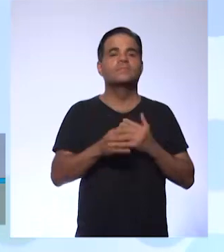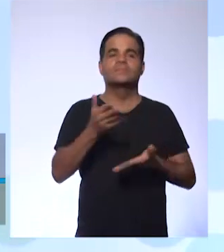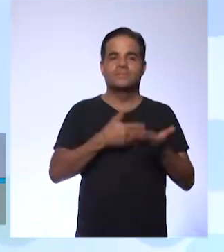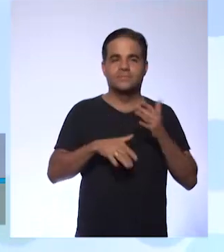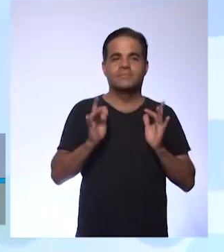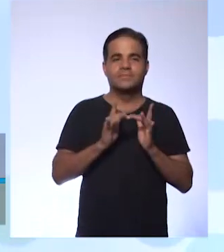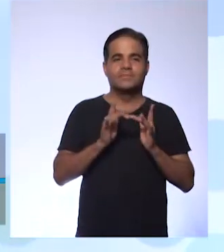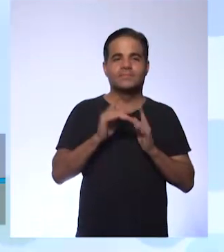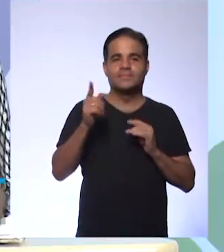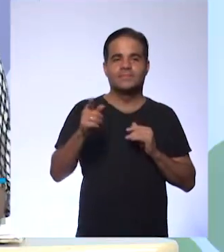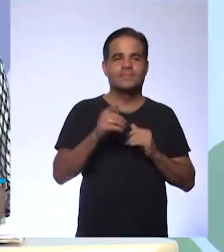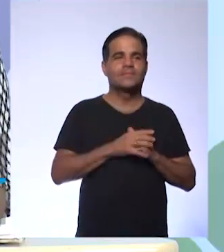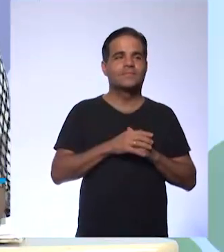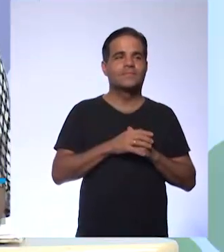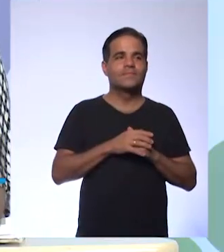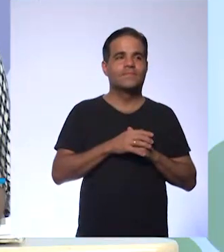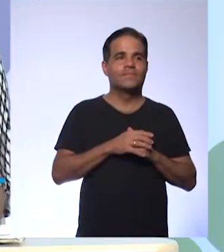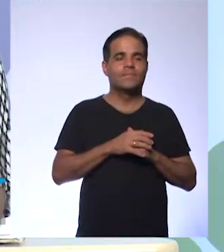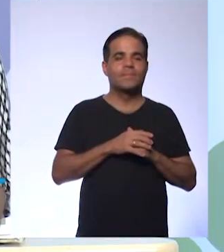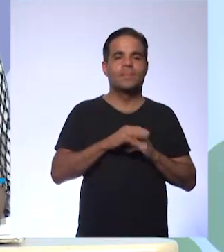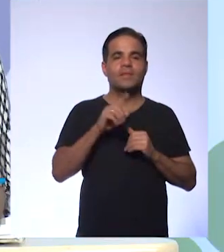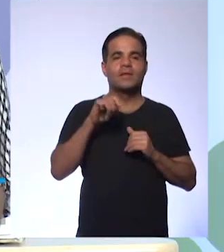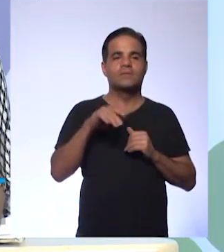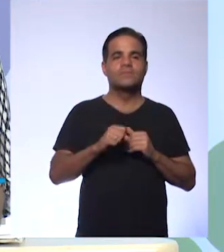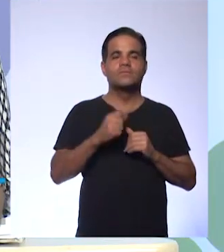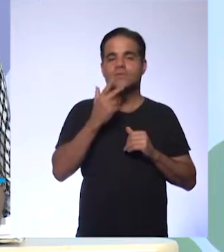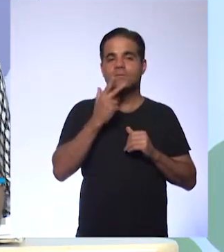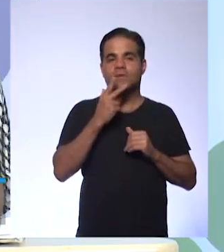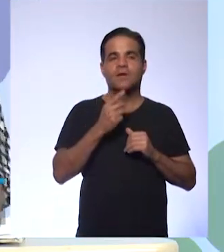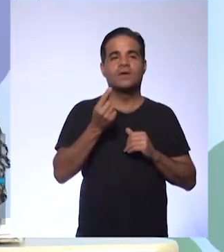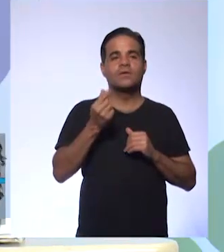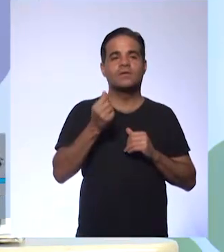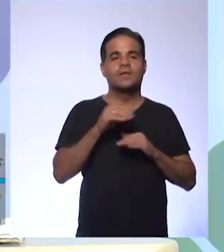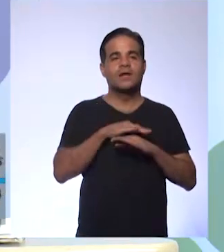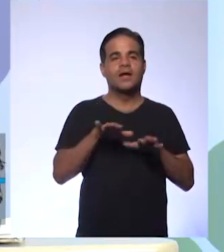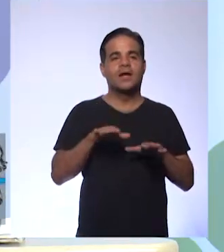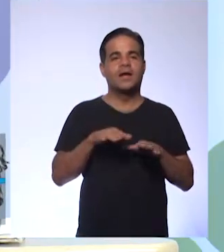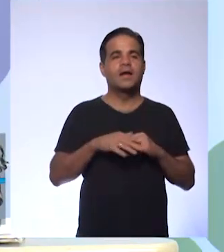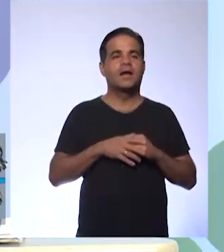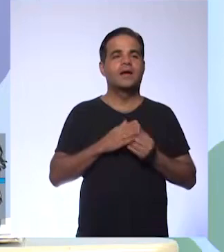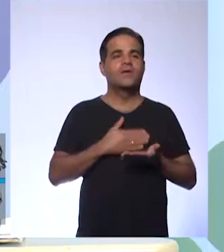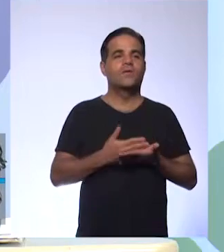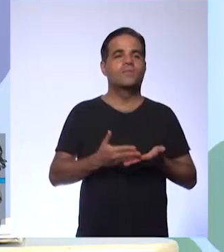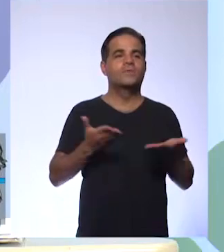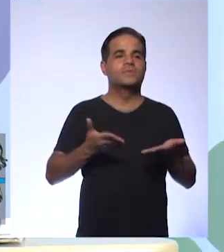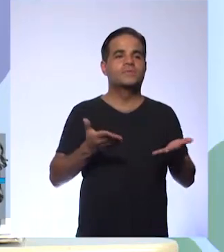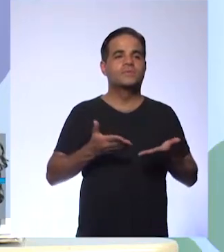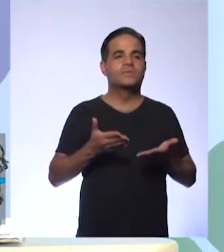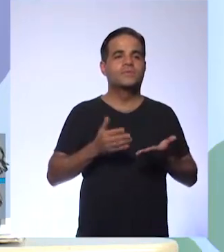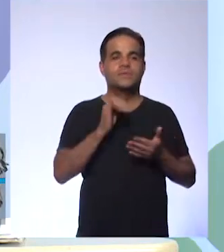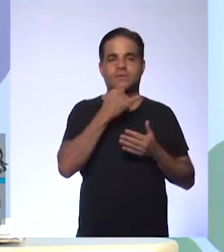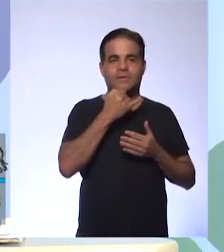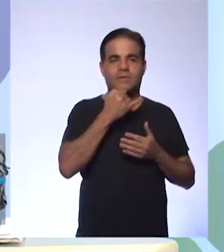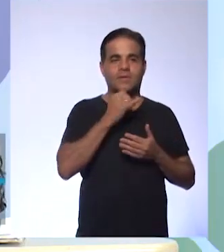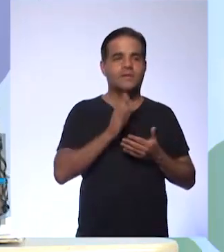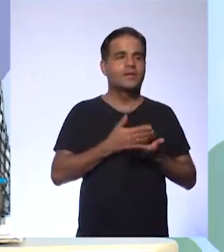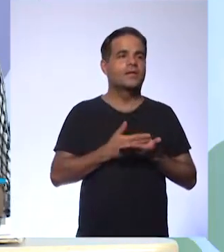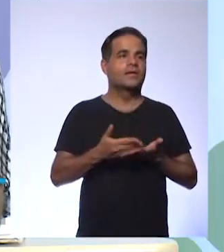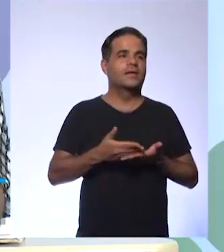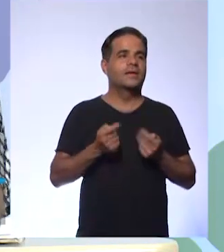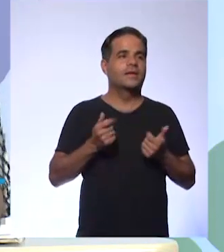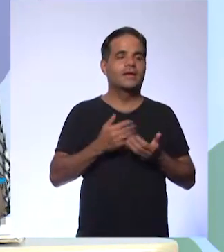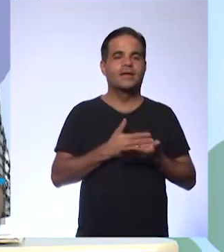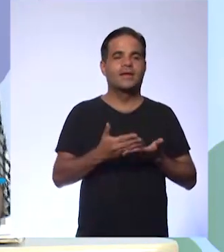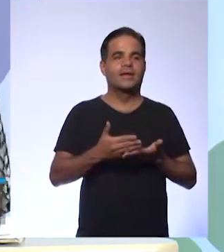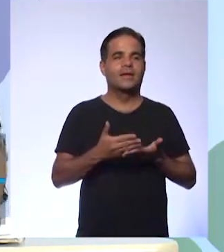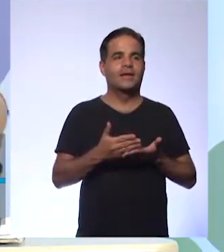ele. eu vou falar do Denilson. Eu Ah, fico muito feliz quando a aula acaba. Ai, que pena, começou agora. sério? Tá Acabou de triste, tá começar. triste. Tá Vamos